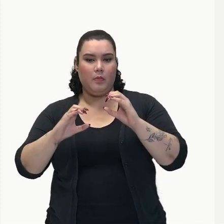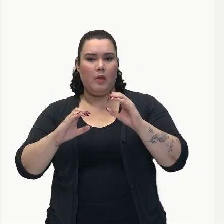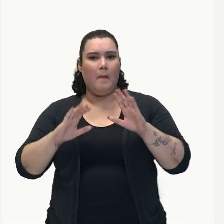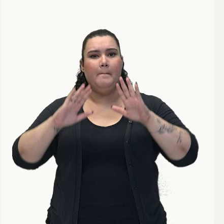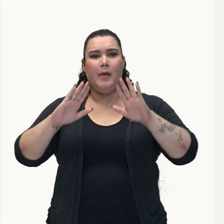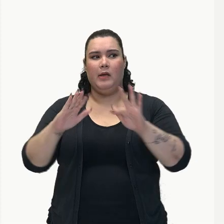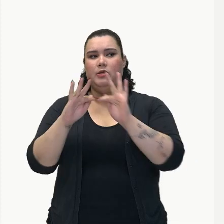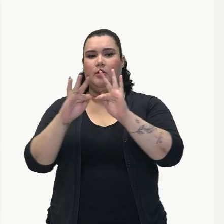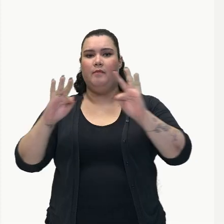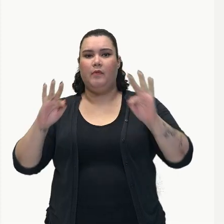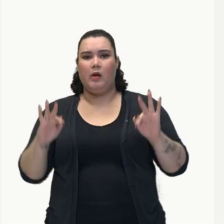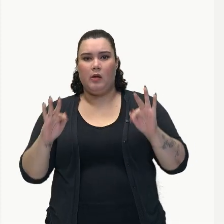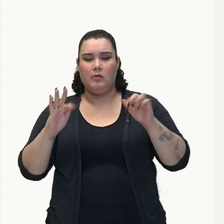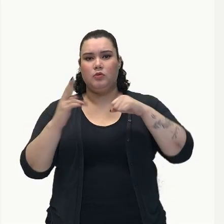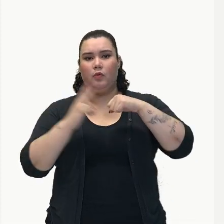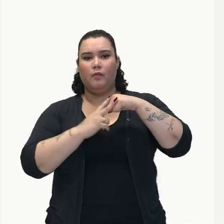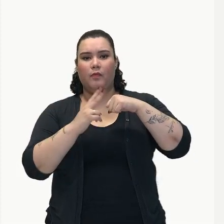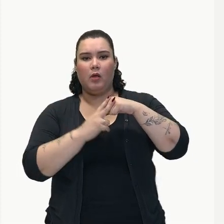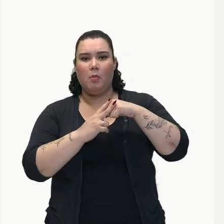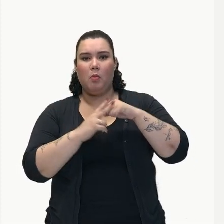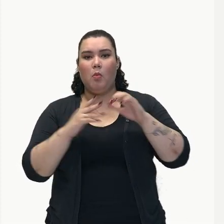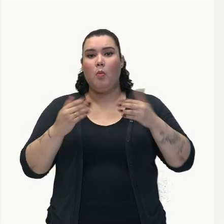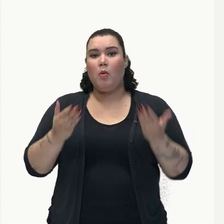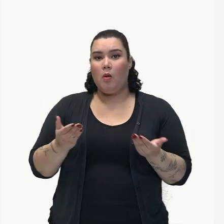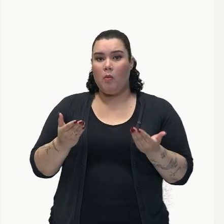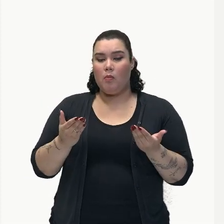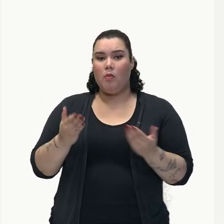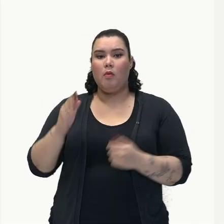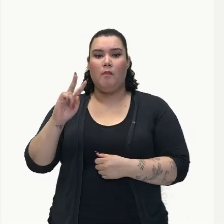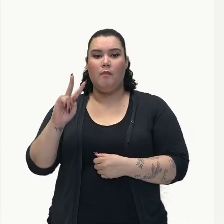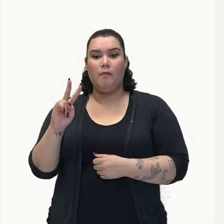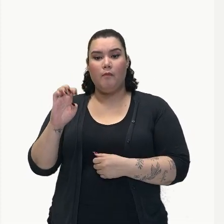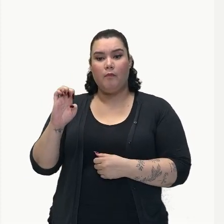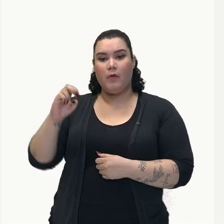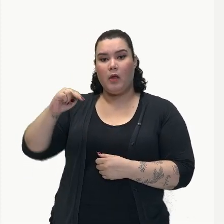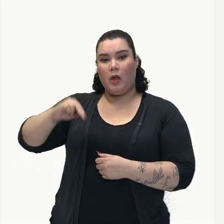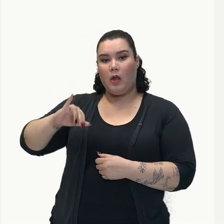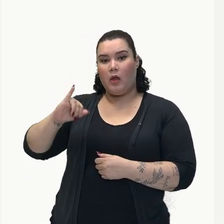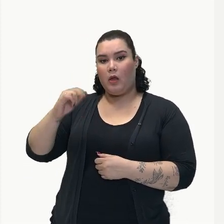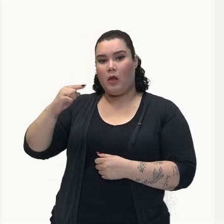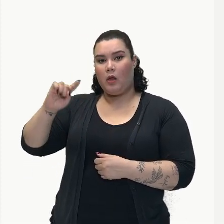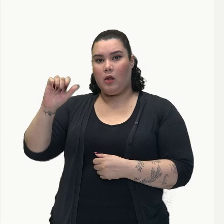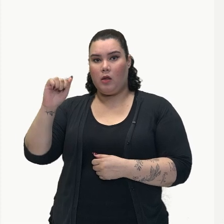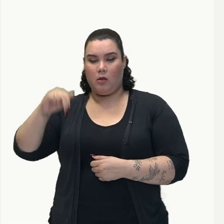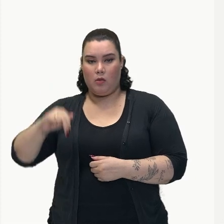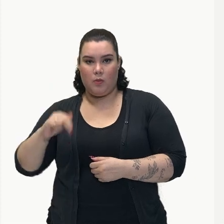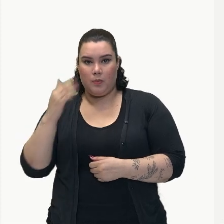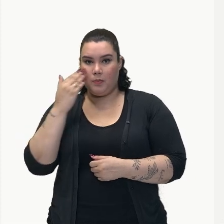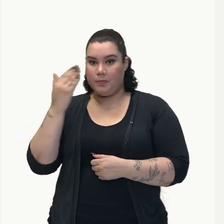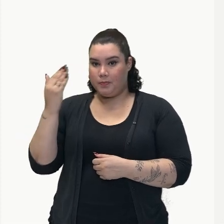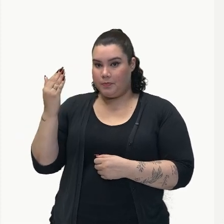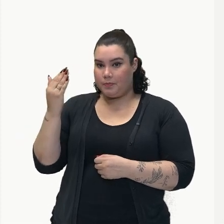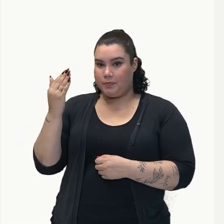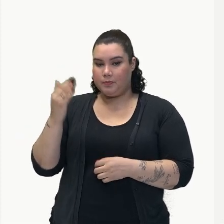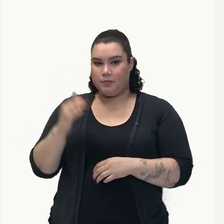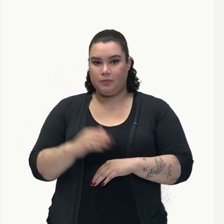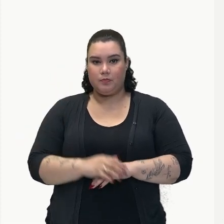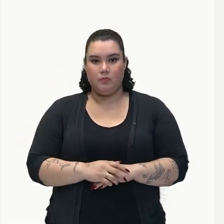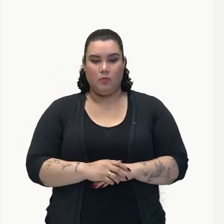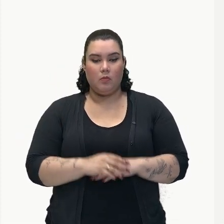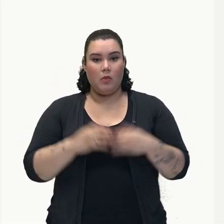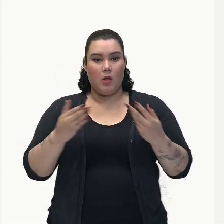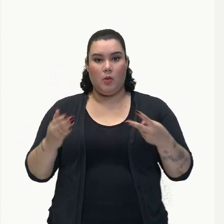aqui, pessoal. Veniam. É o verbo venir, que quer dizer o verbo vir, né? Então, nesses